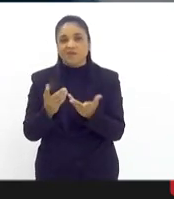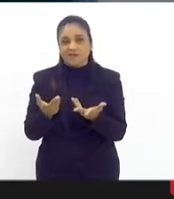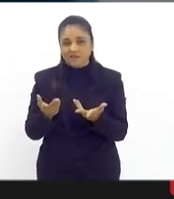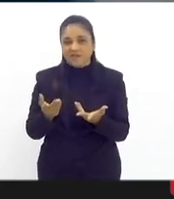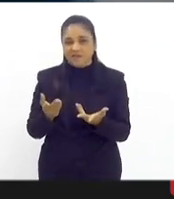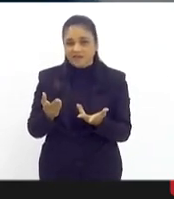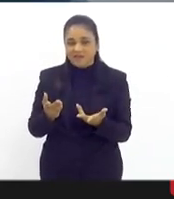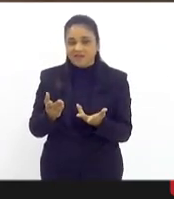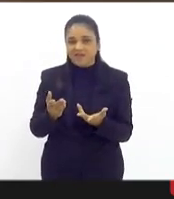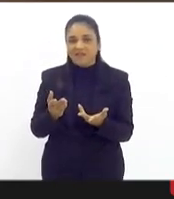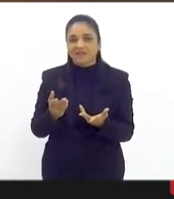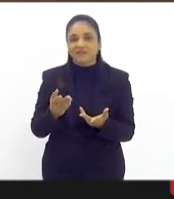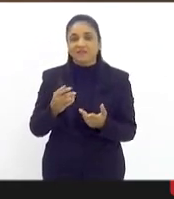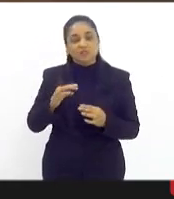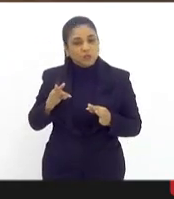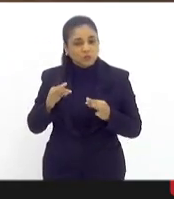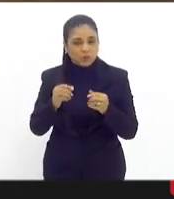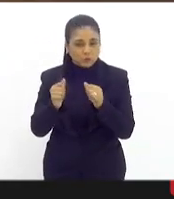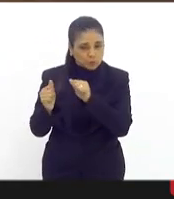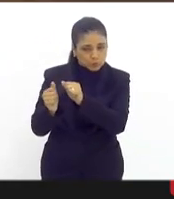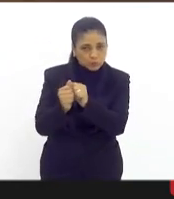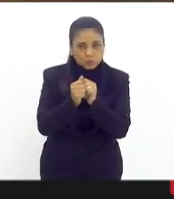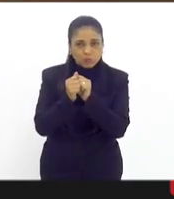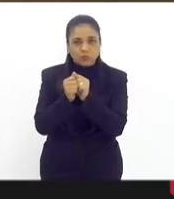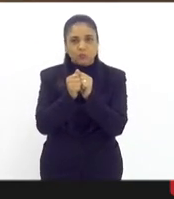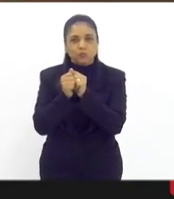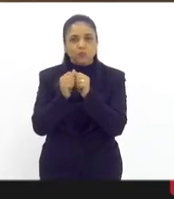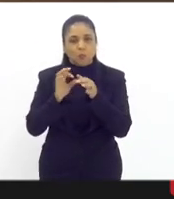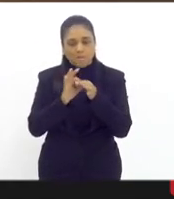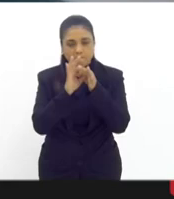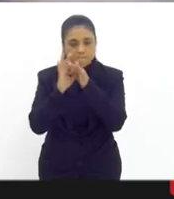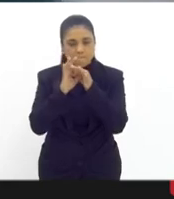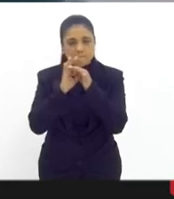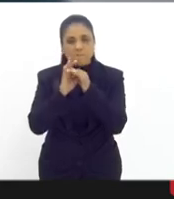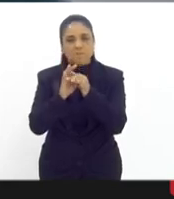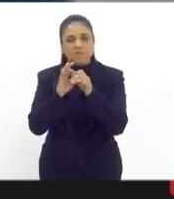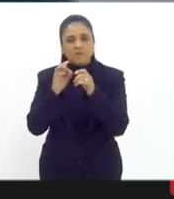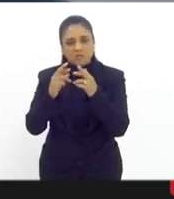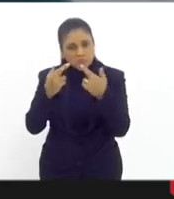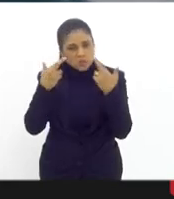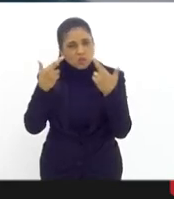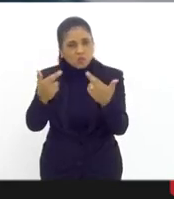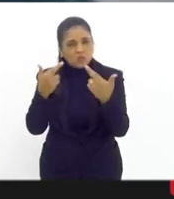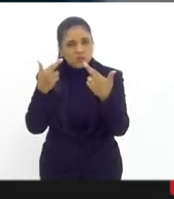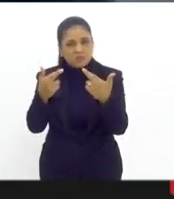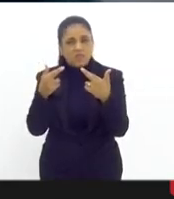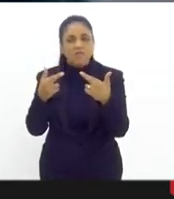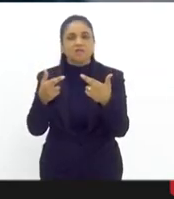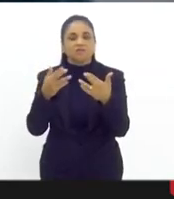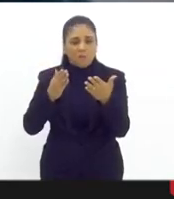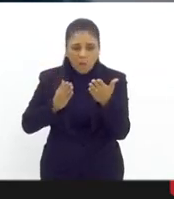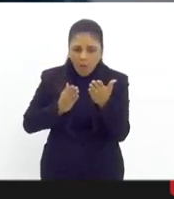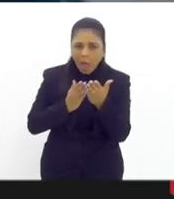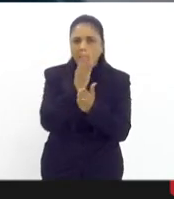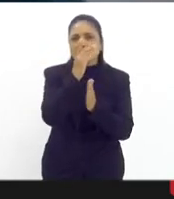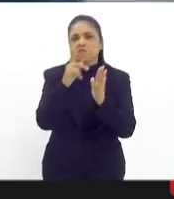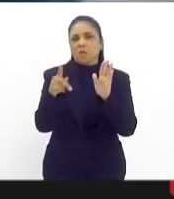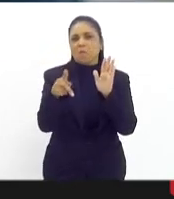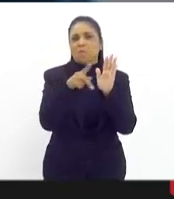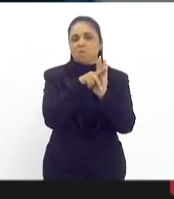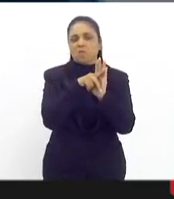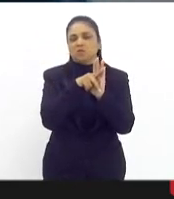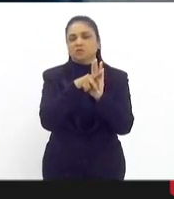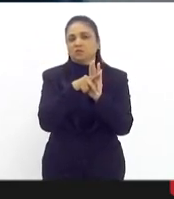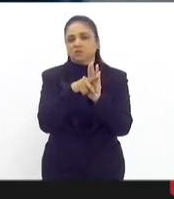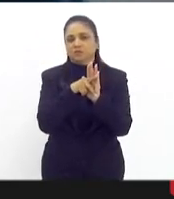nós todos, Orlando, estamos na torcida, junto com você e com teus companheiros, nós vamos aprovar esse projeto.